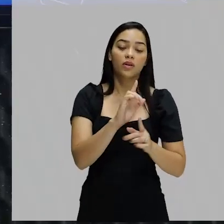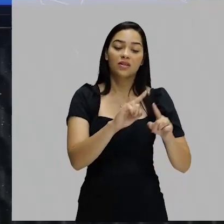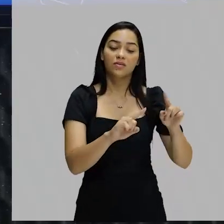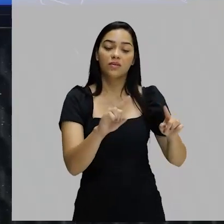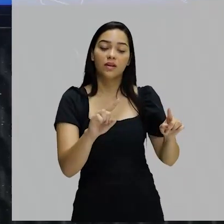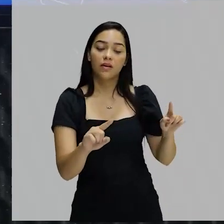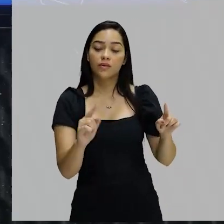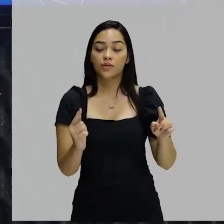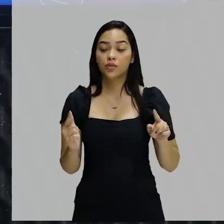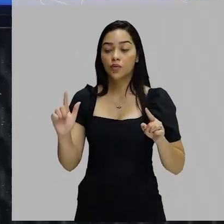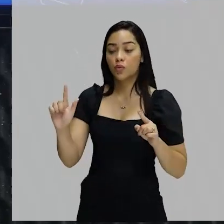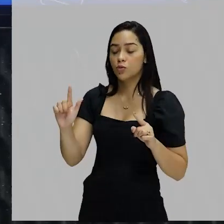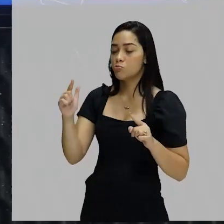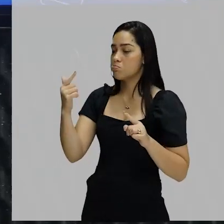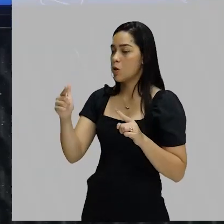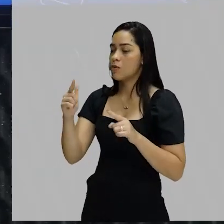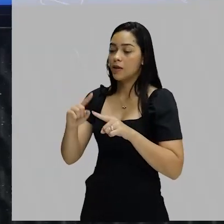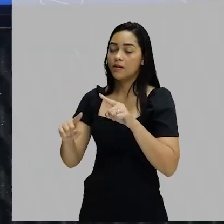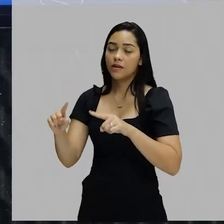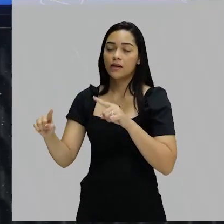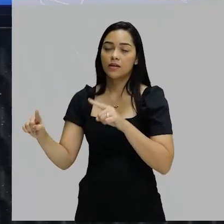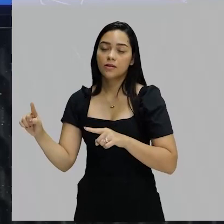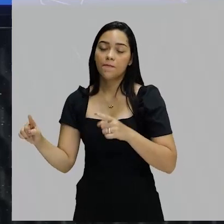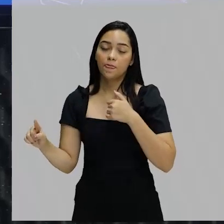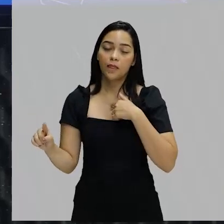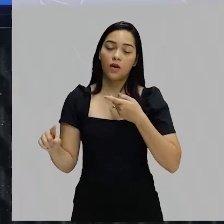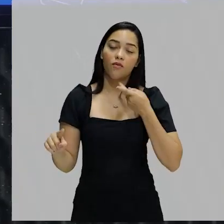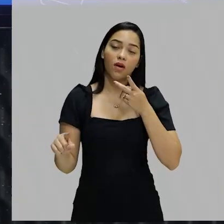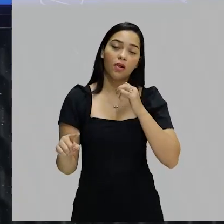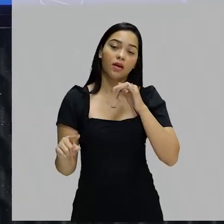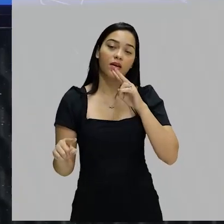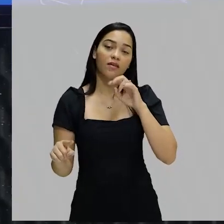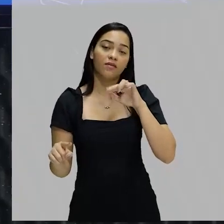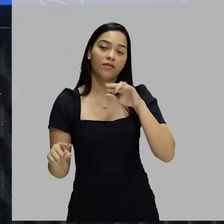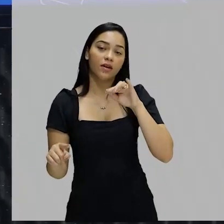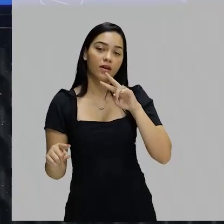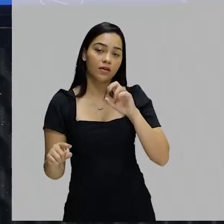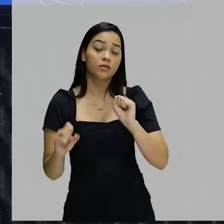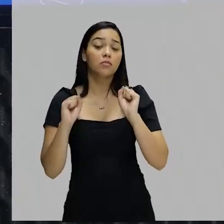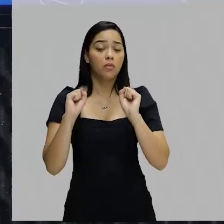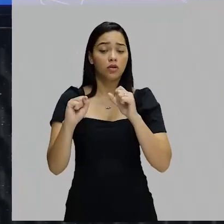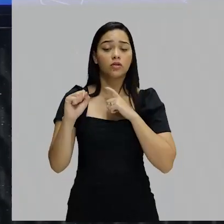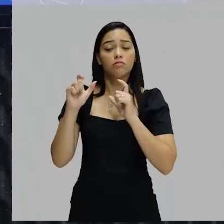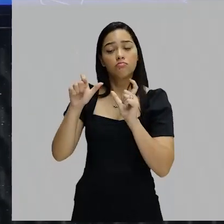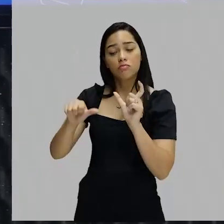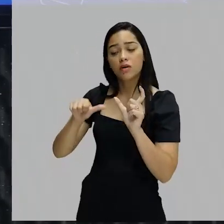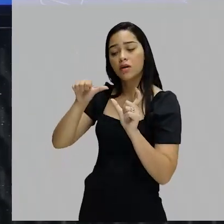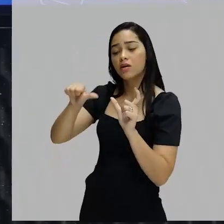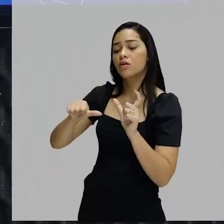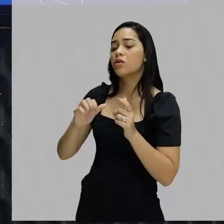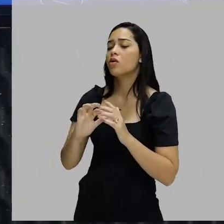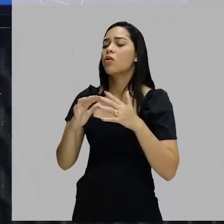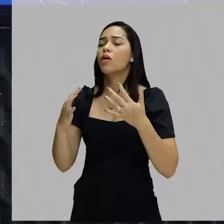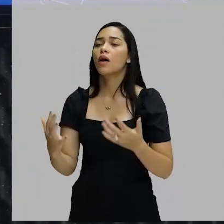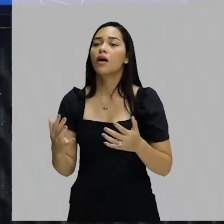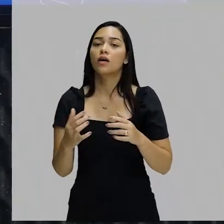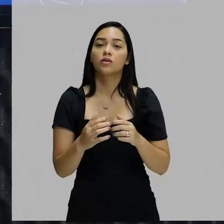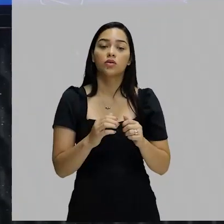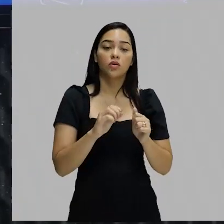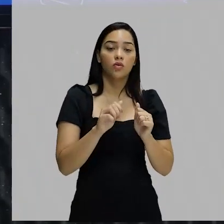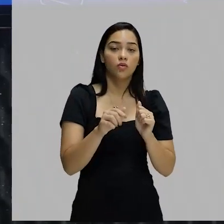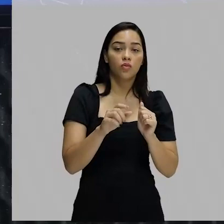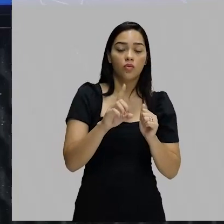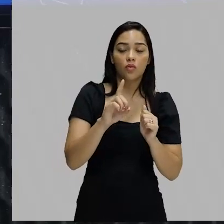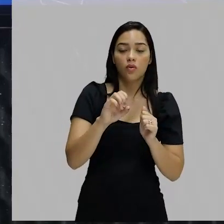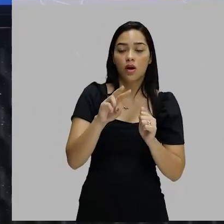variáveis e outras são invariáveis. Quando eu digo variáveis, é que elas podem sofrer flexões. Quais são as classes invariáveis? O